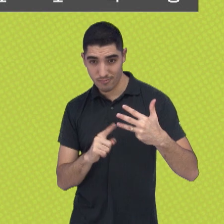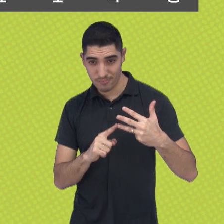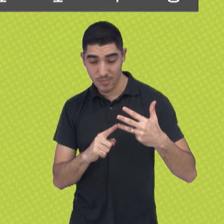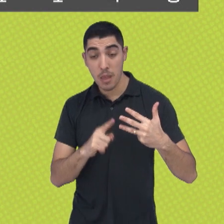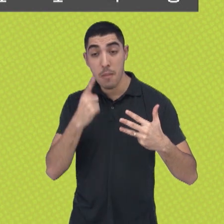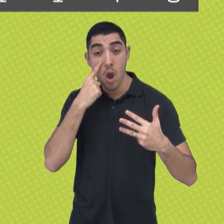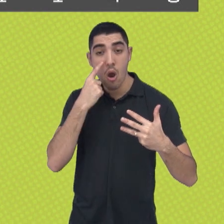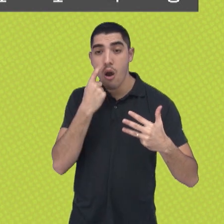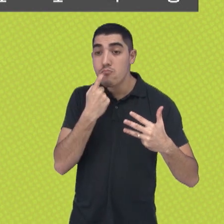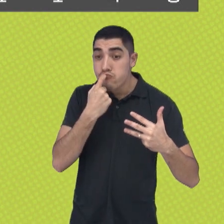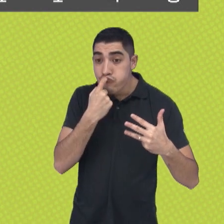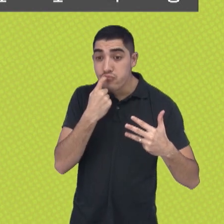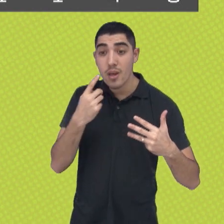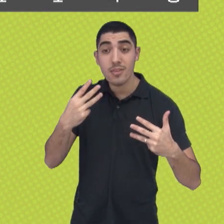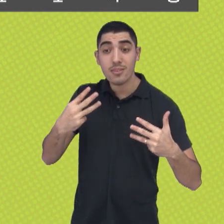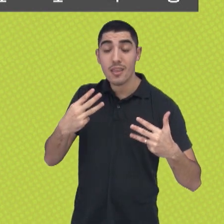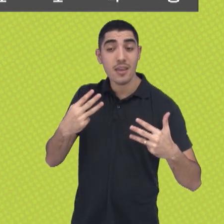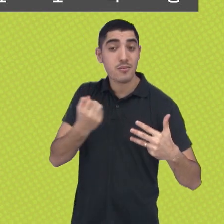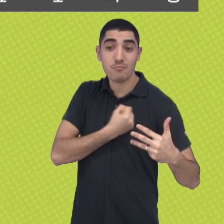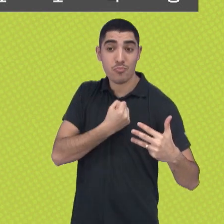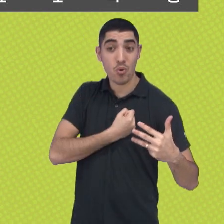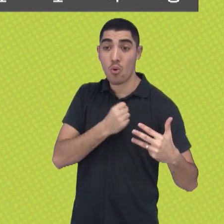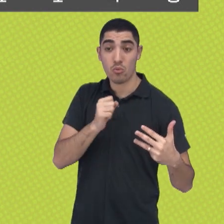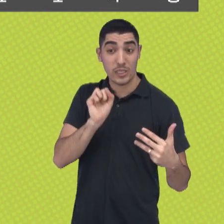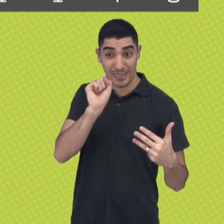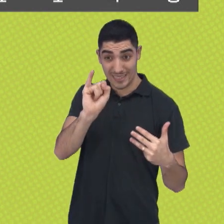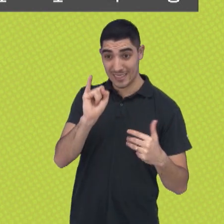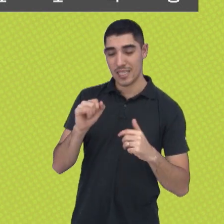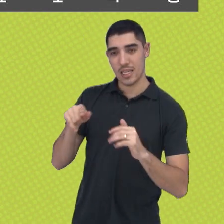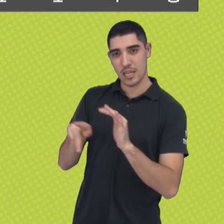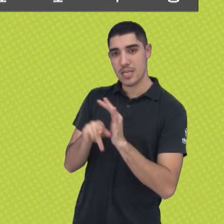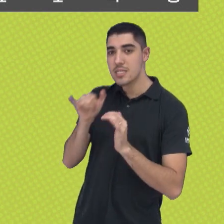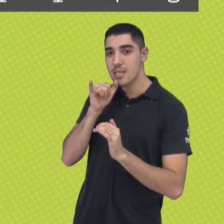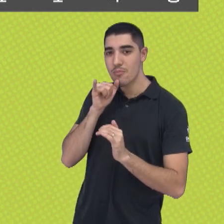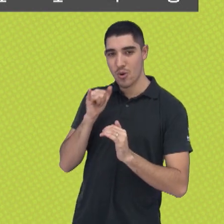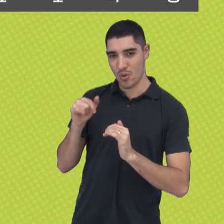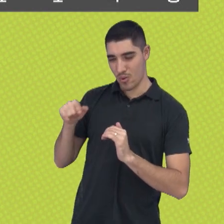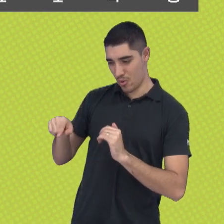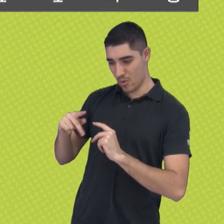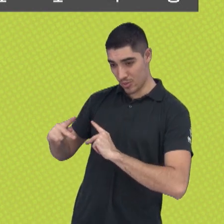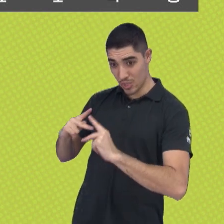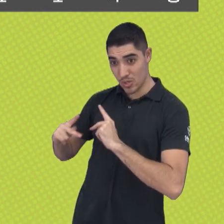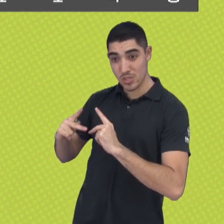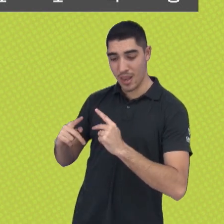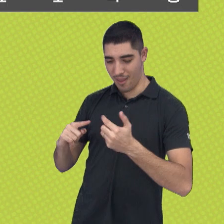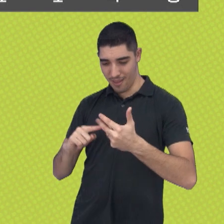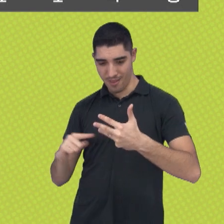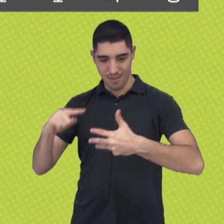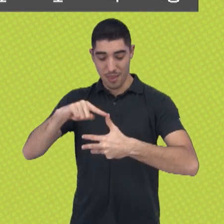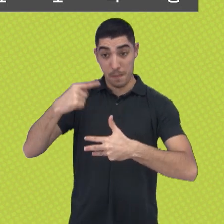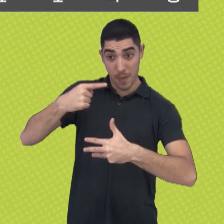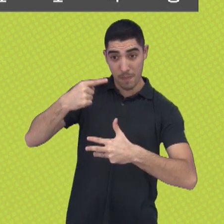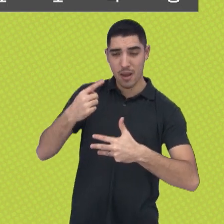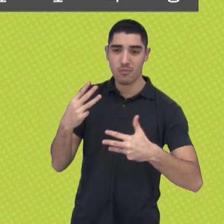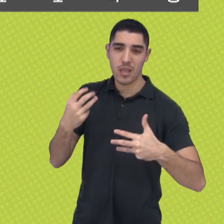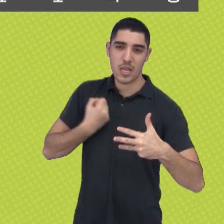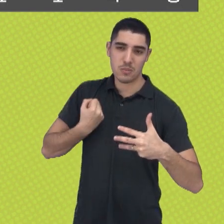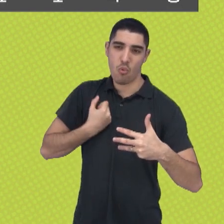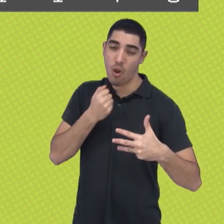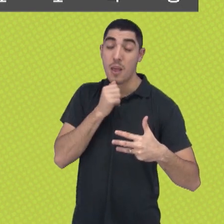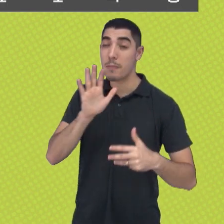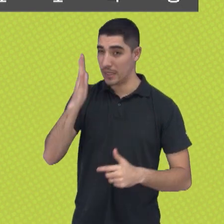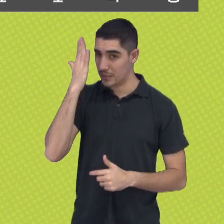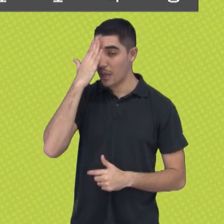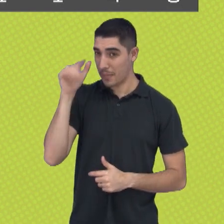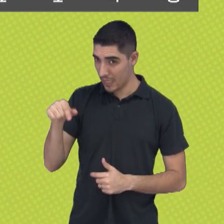a diferença, apenas 3 pontos, ou seja, uma vitória separa o líder Ituano do São José, que é o 4º colocado, ainda está tudo em em aberto, mas a gente sabe que é